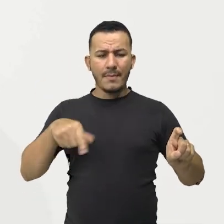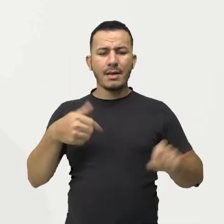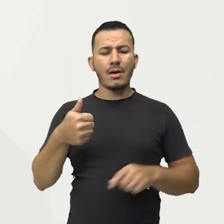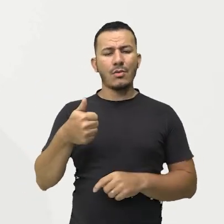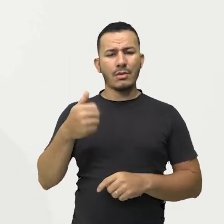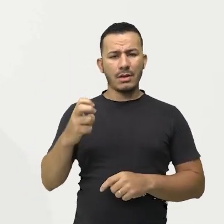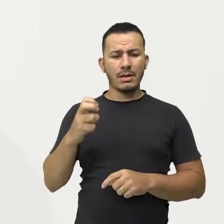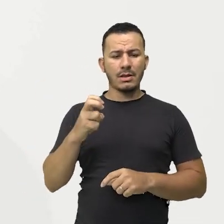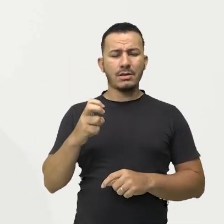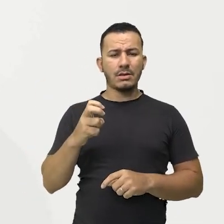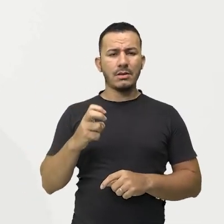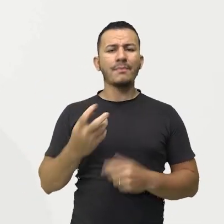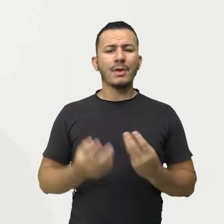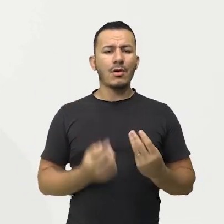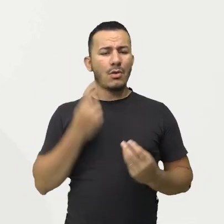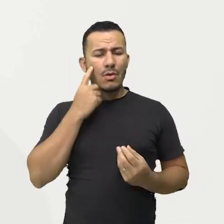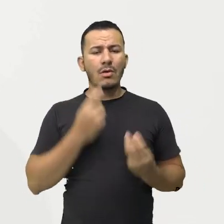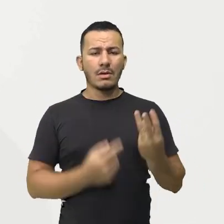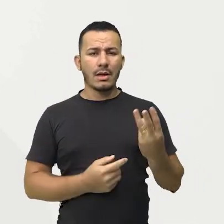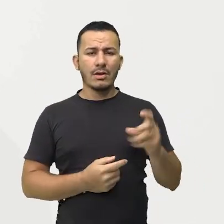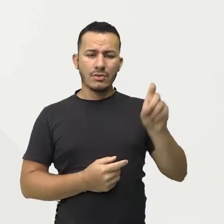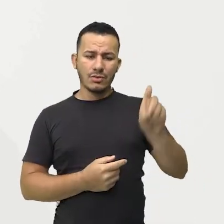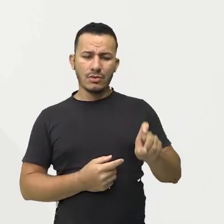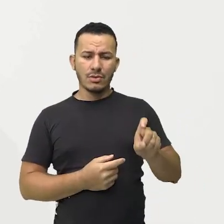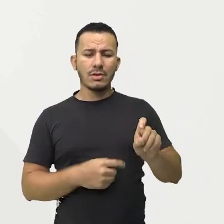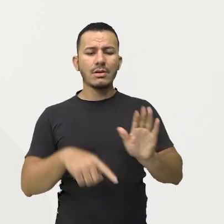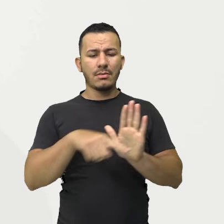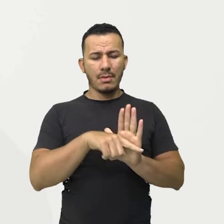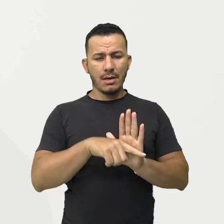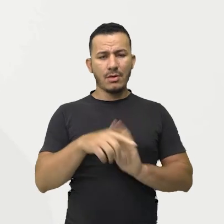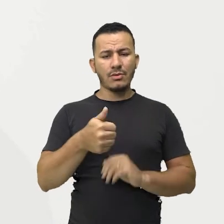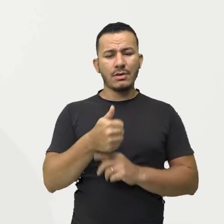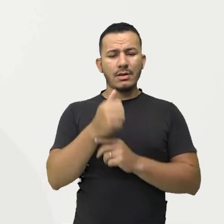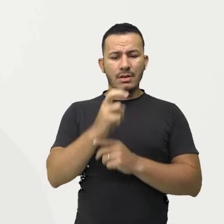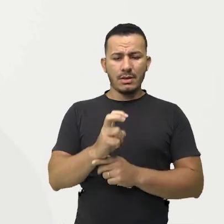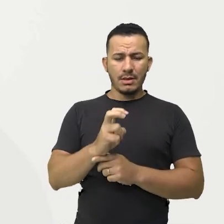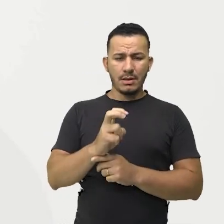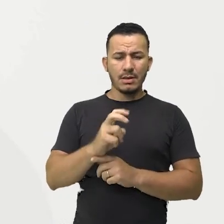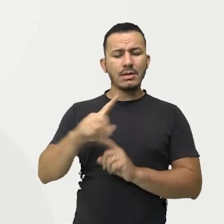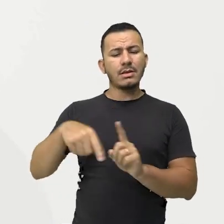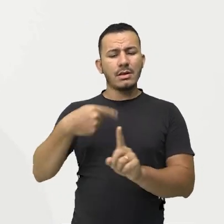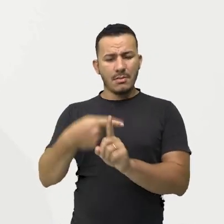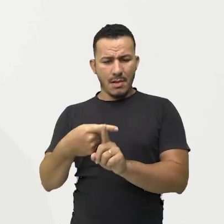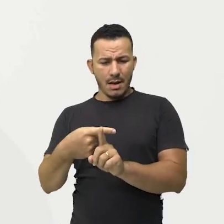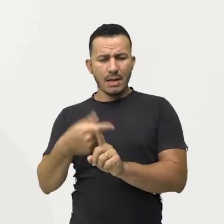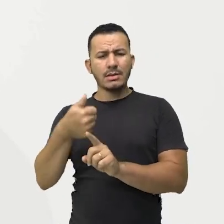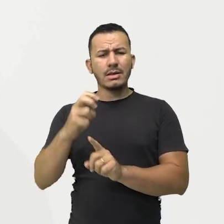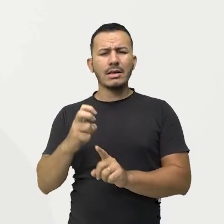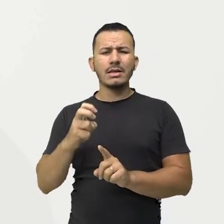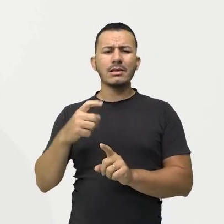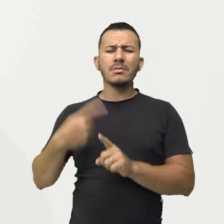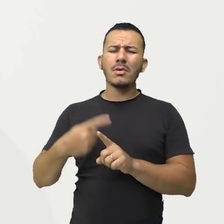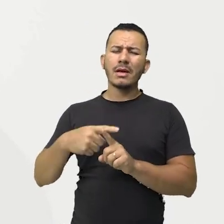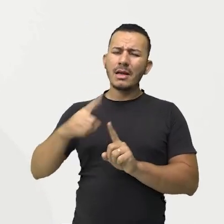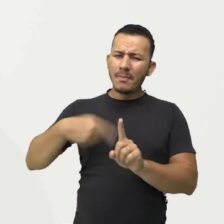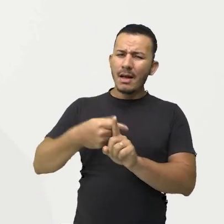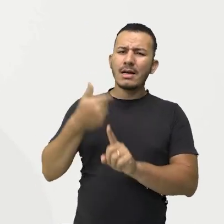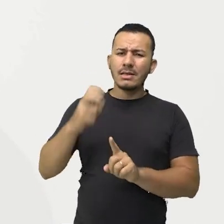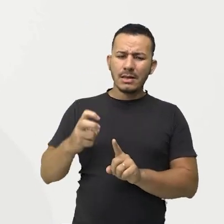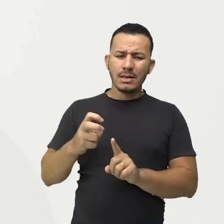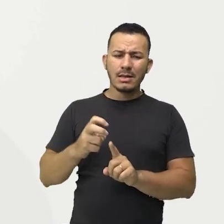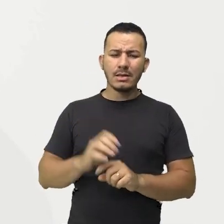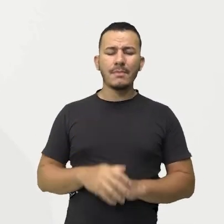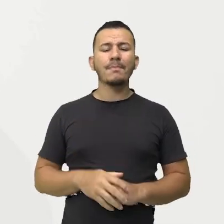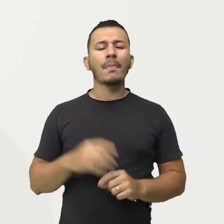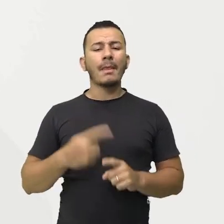esteira. Para eliminar o 15, ó, vamos fazer 3x menos 15 mais 15. Por que mais 15, professor? Porque menos 15